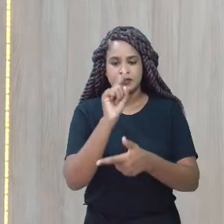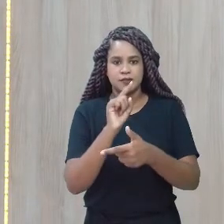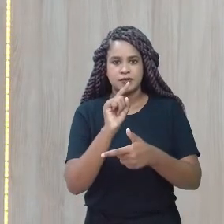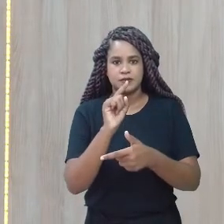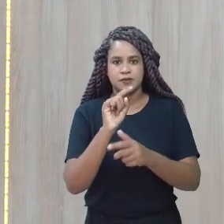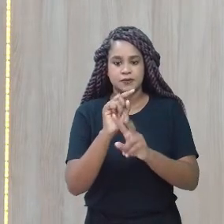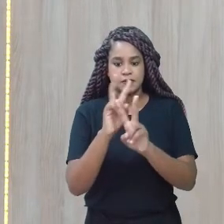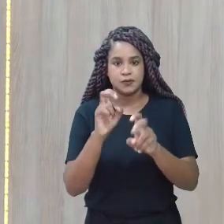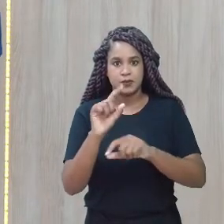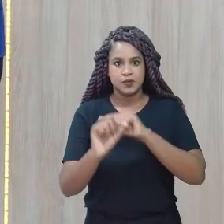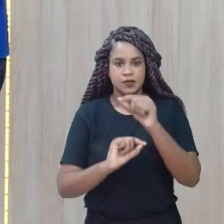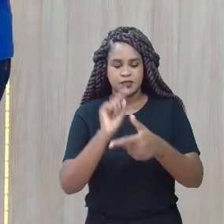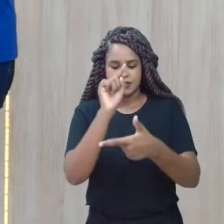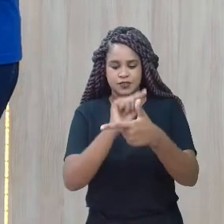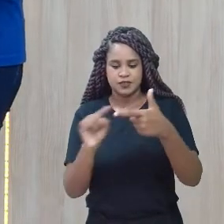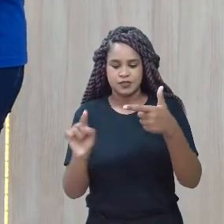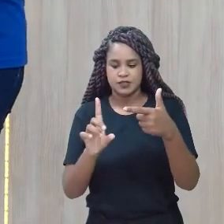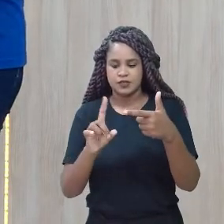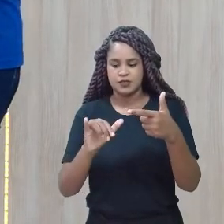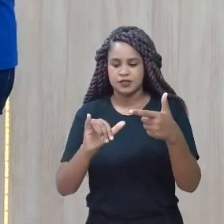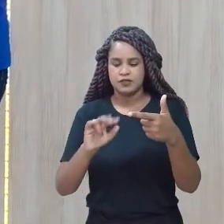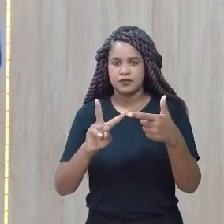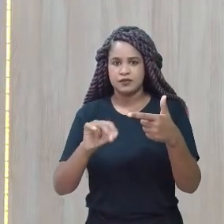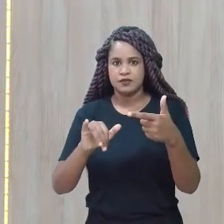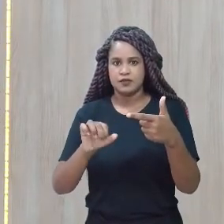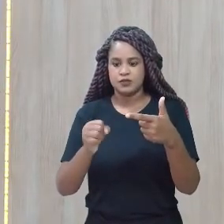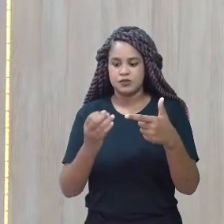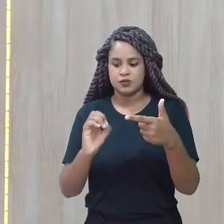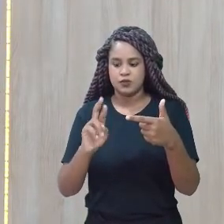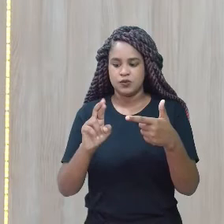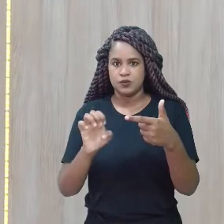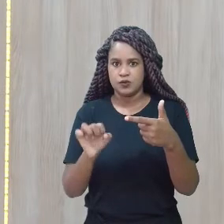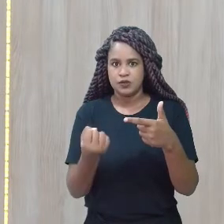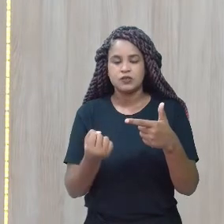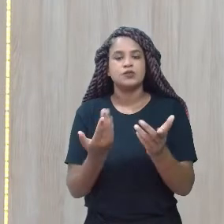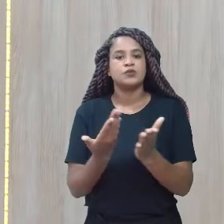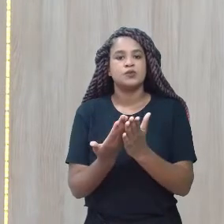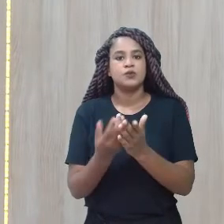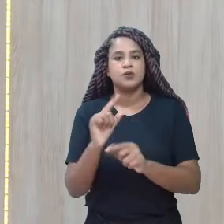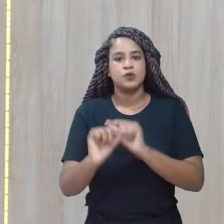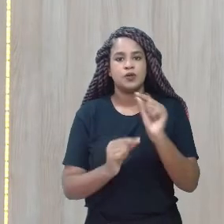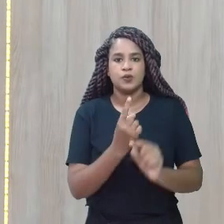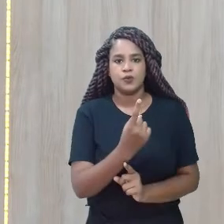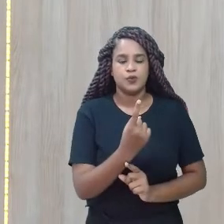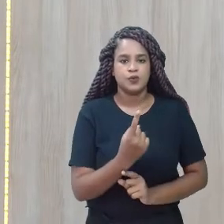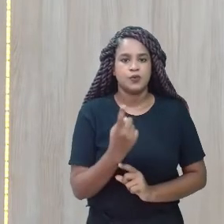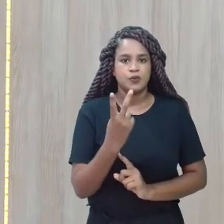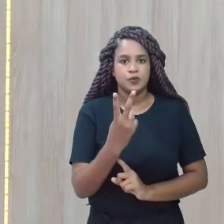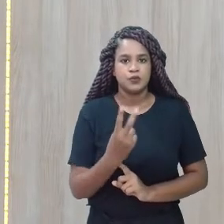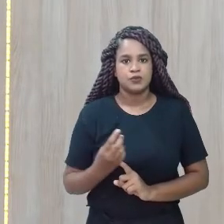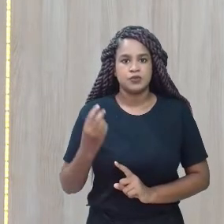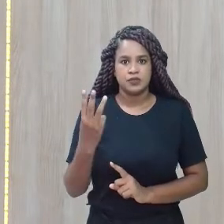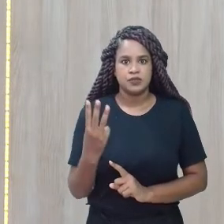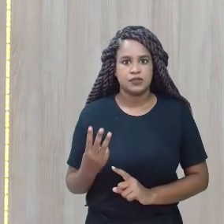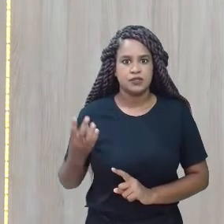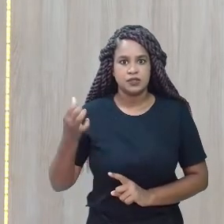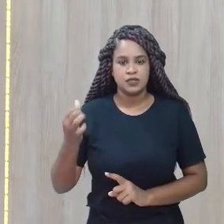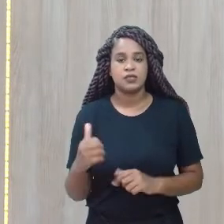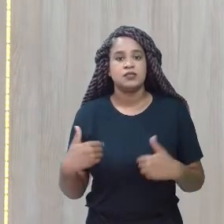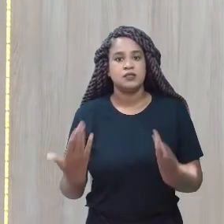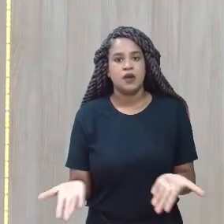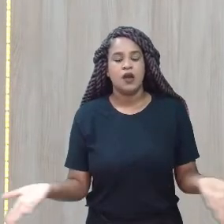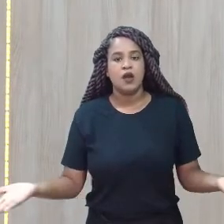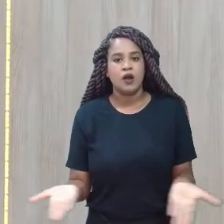Perdão, com a ideia dos divisores e vimos 1, 2, 3 e o 6. Mas agora a gente vai saber como que eu faço